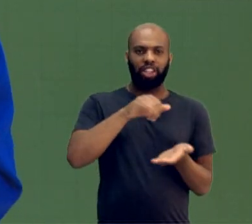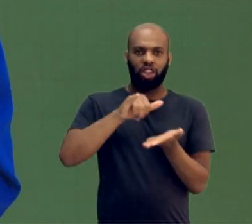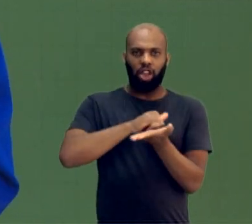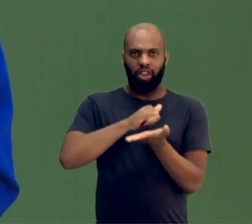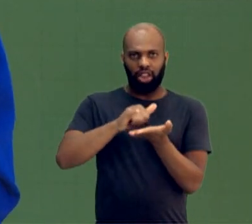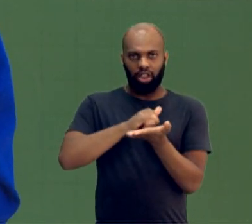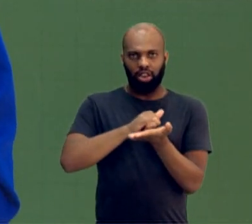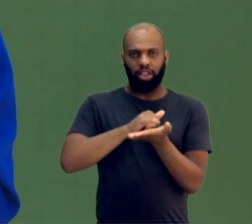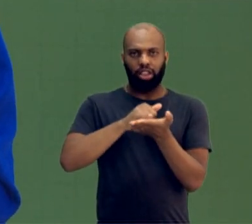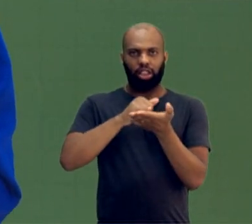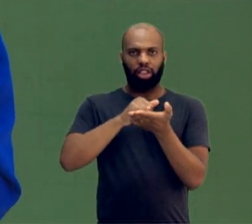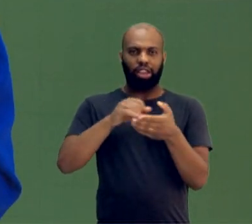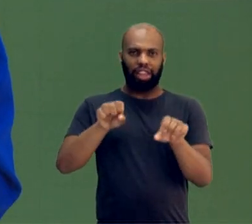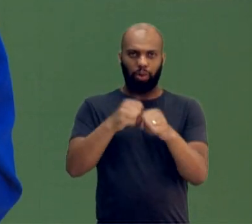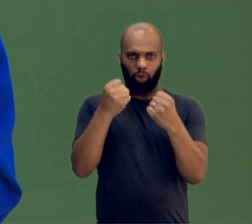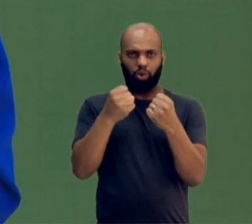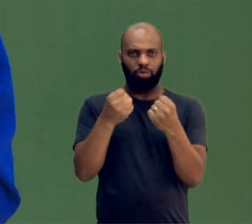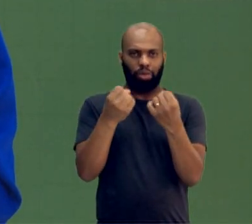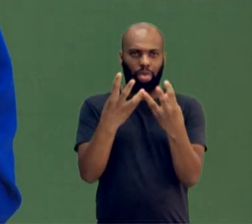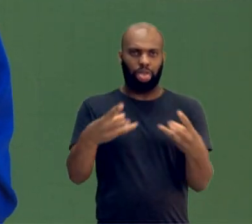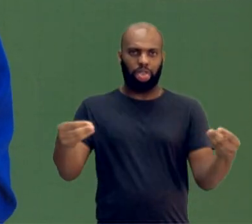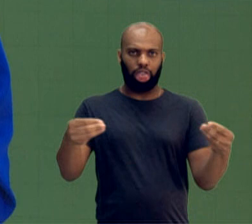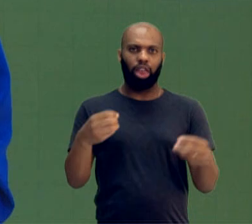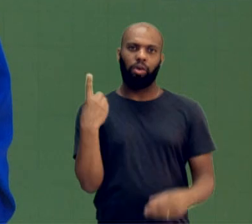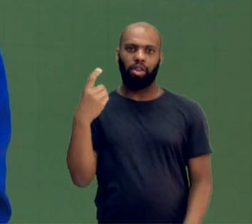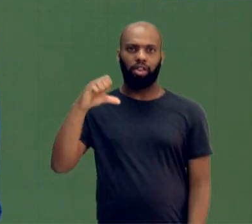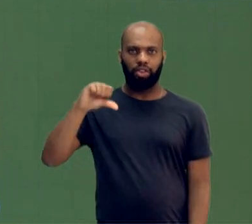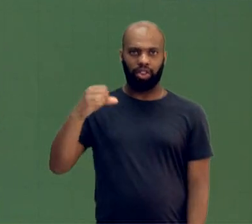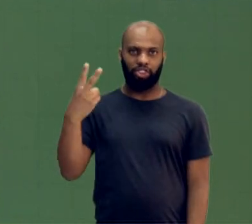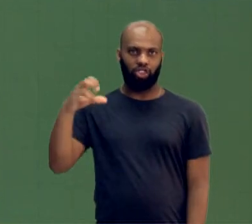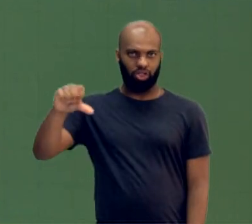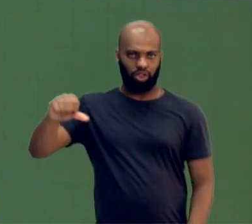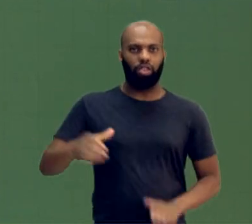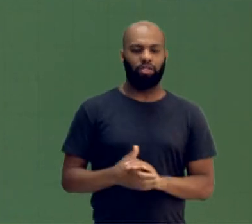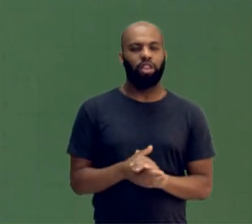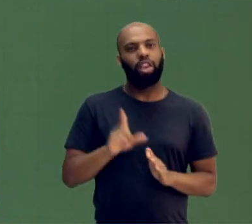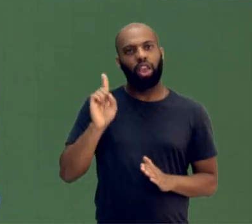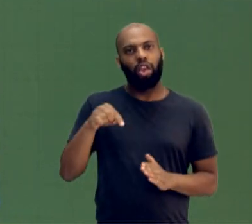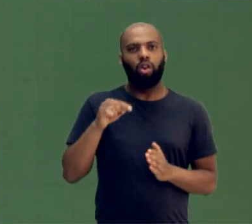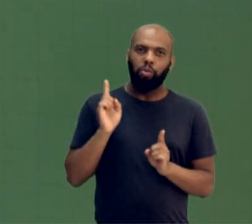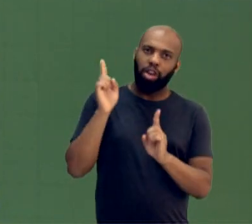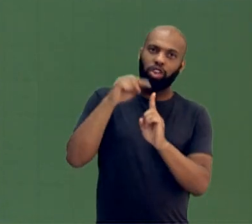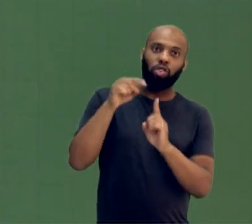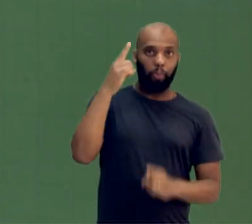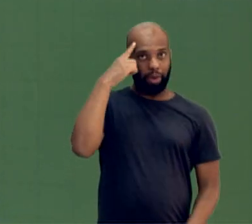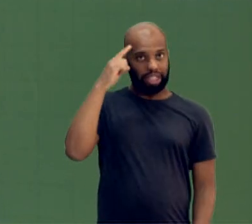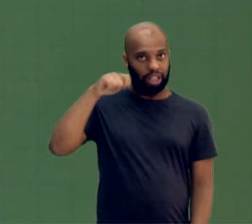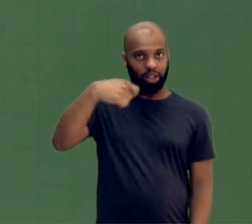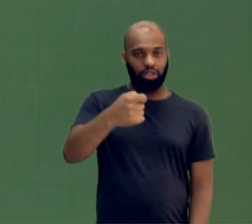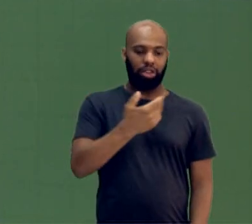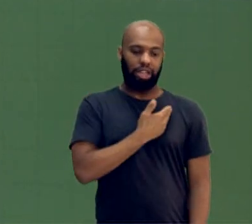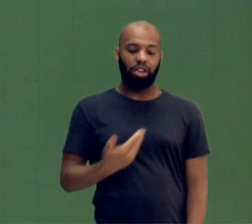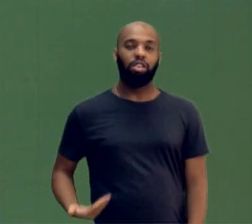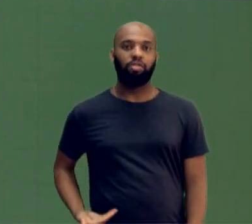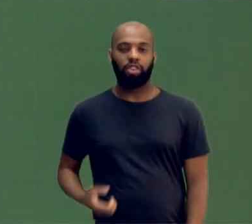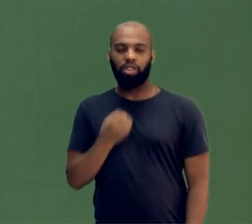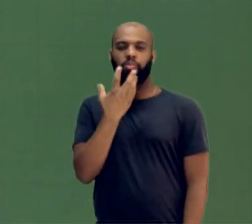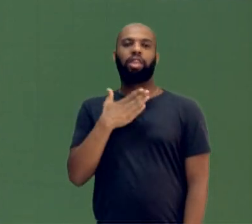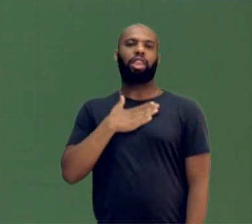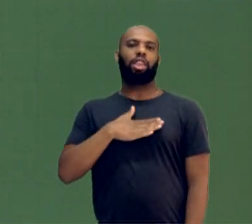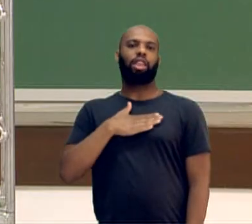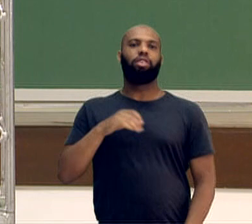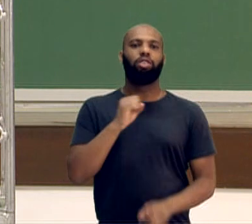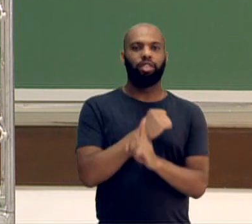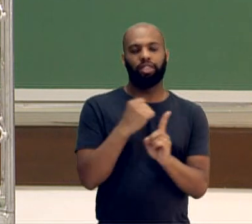York, em 1929. Esse é o ponto central para se pensar o estado do bem-estar social. Quando você tem